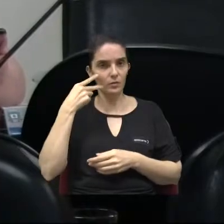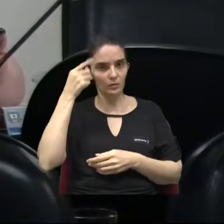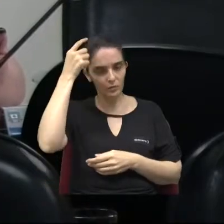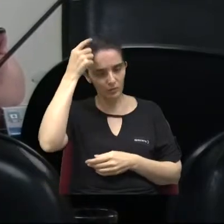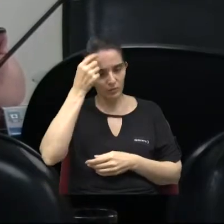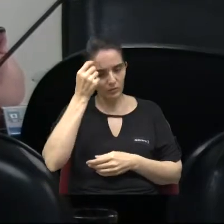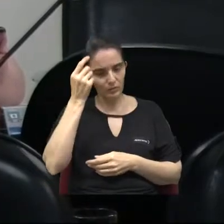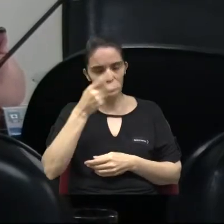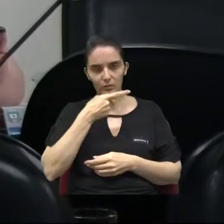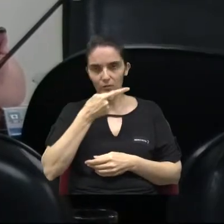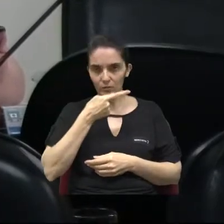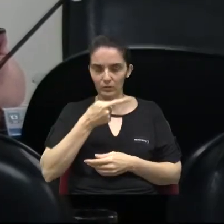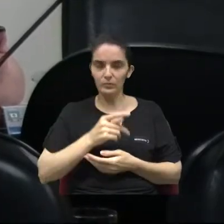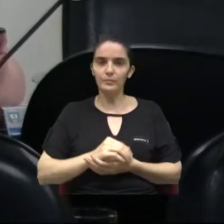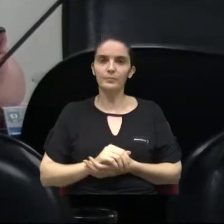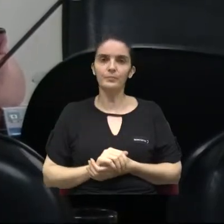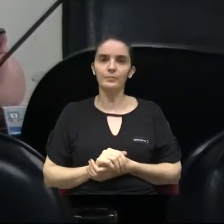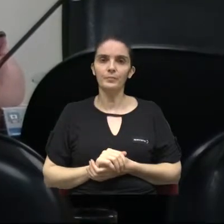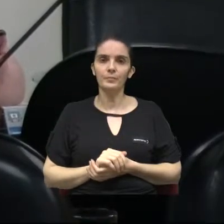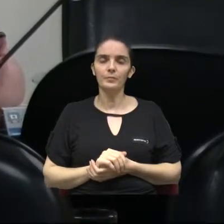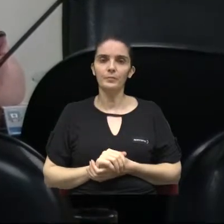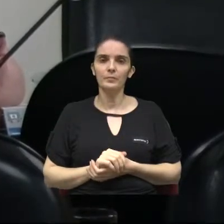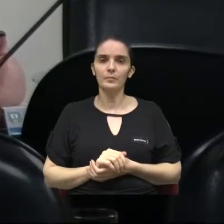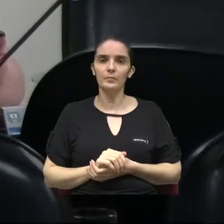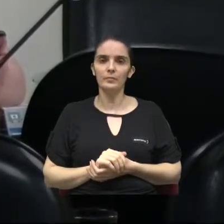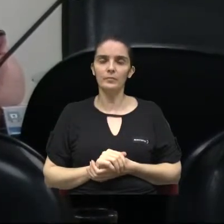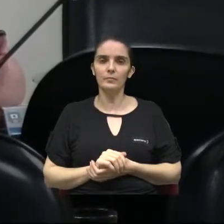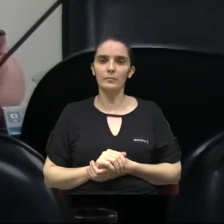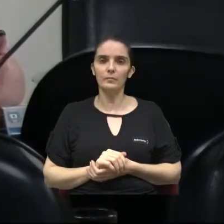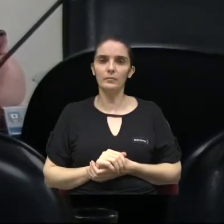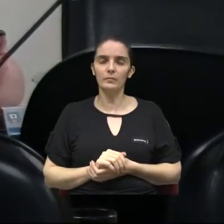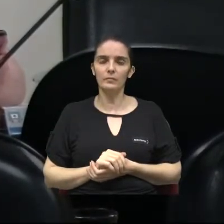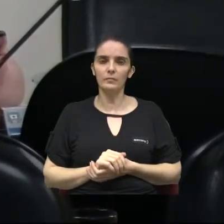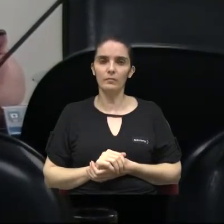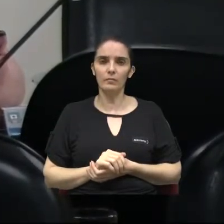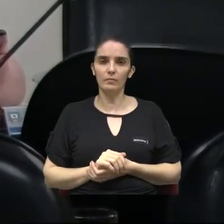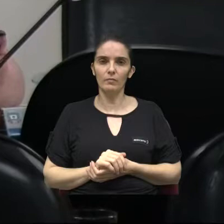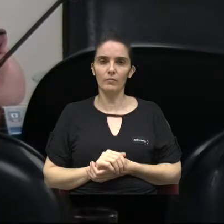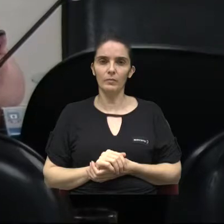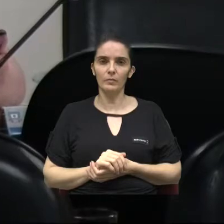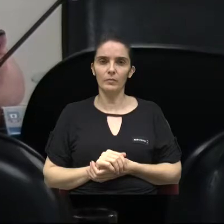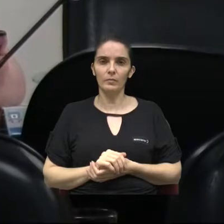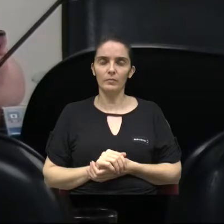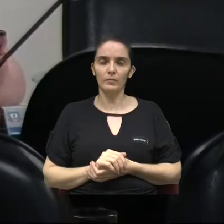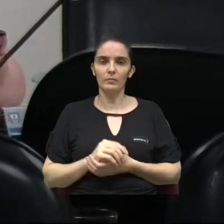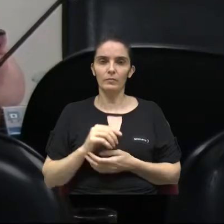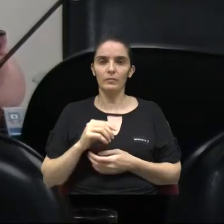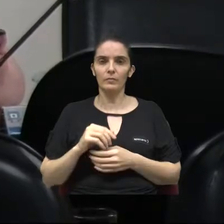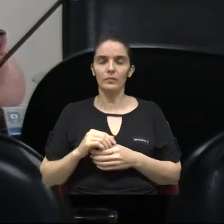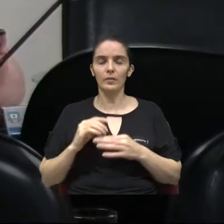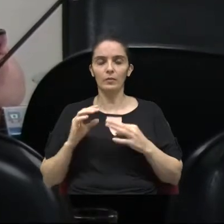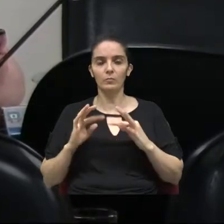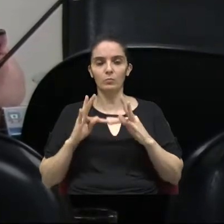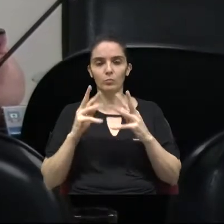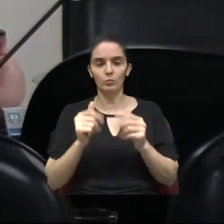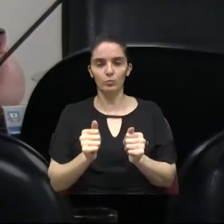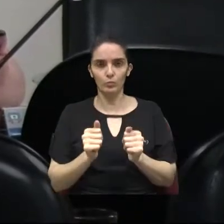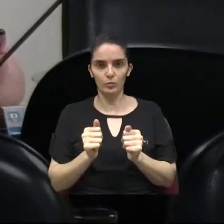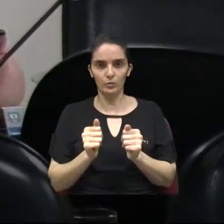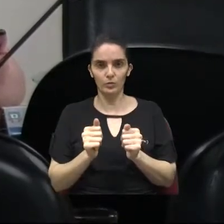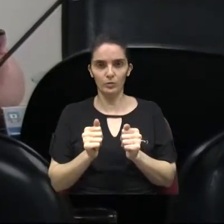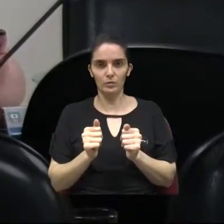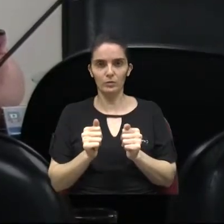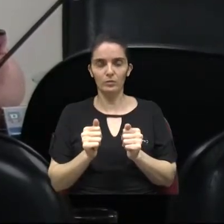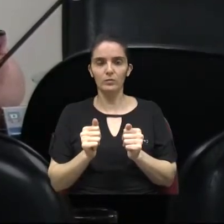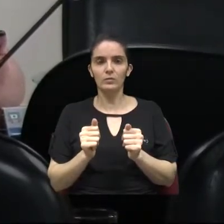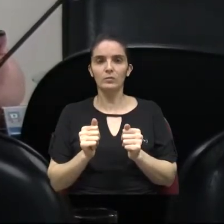Anderson Pereira, levar o nosso acalento até a família através